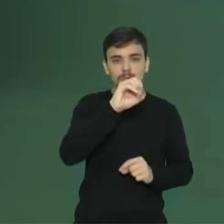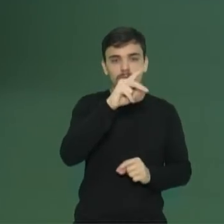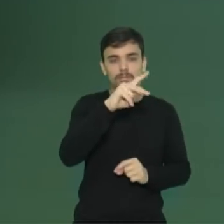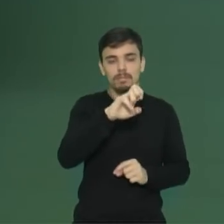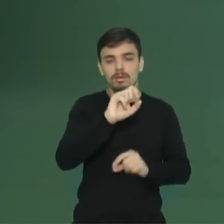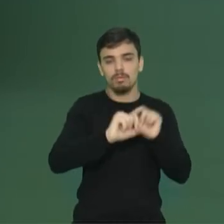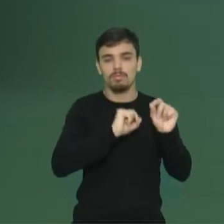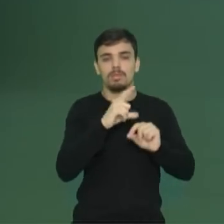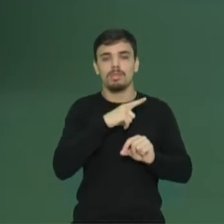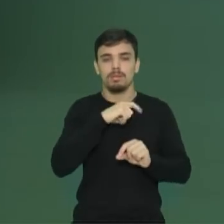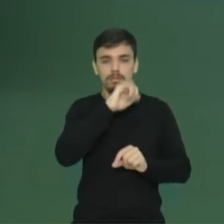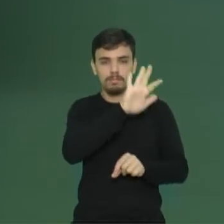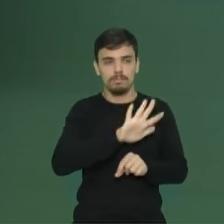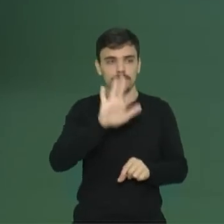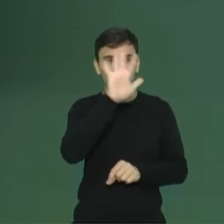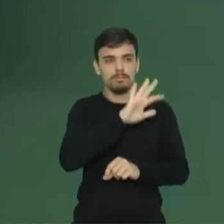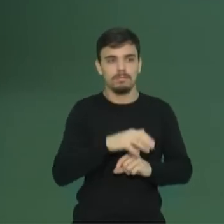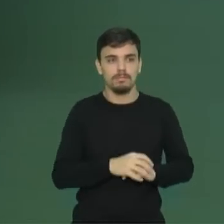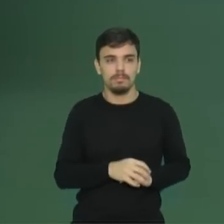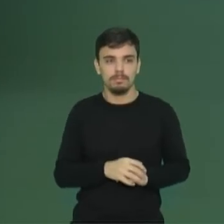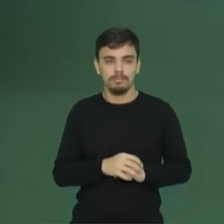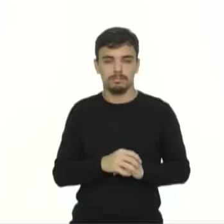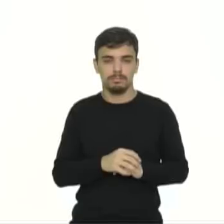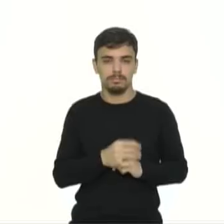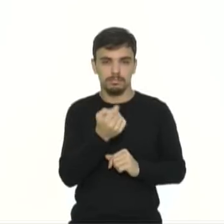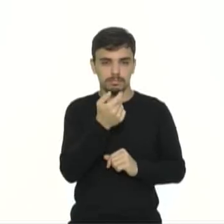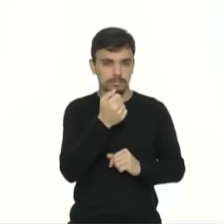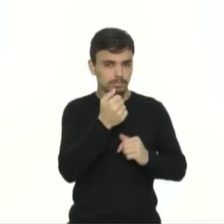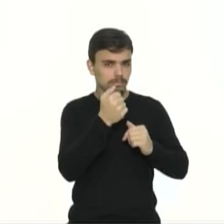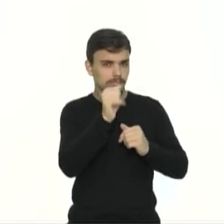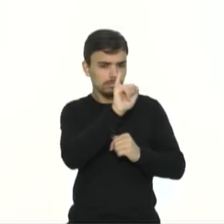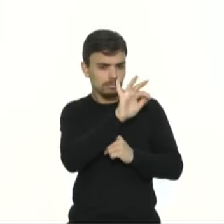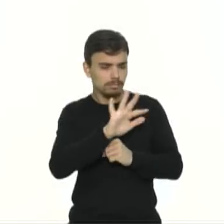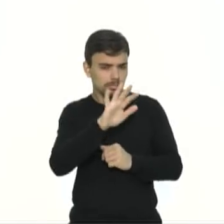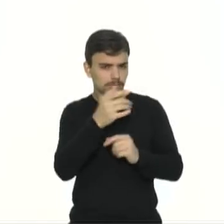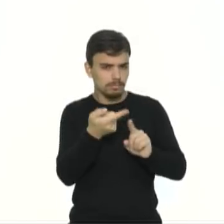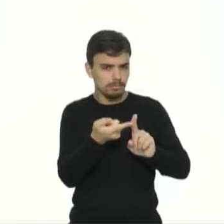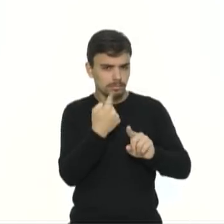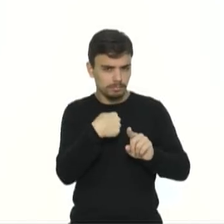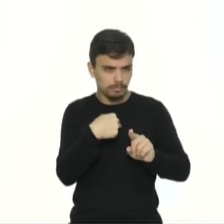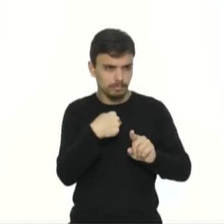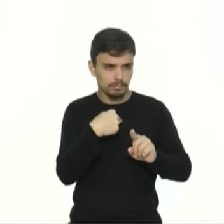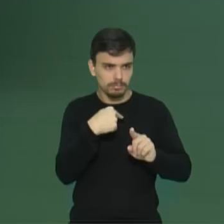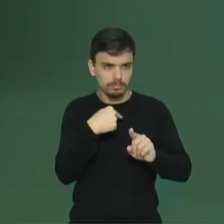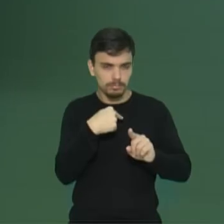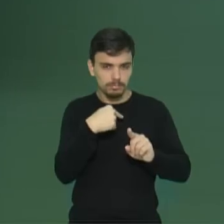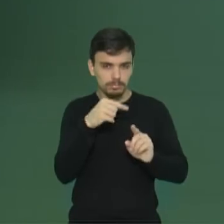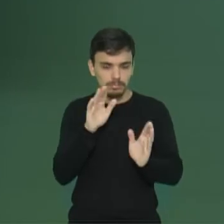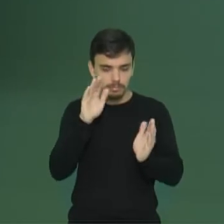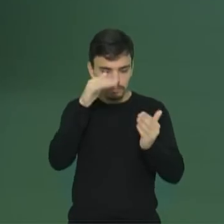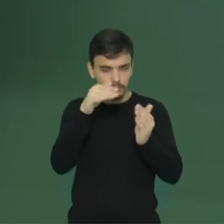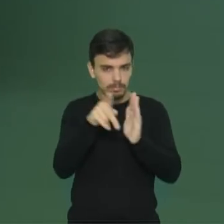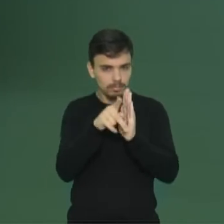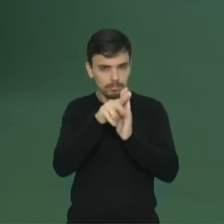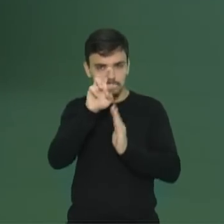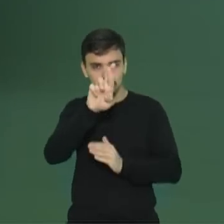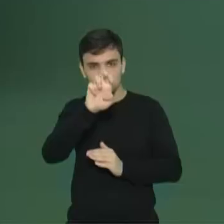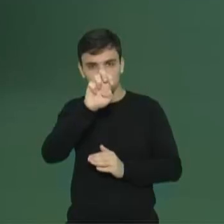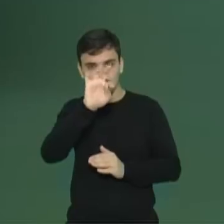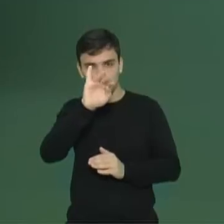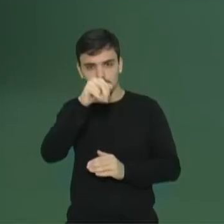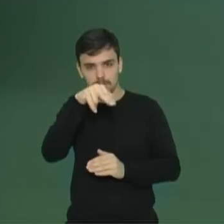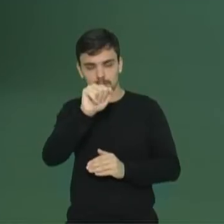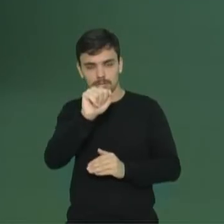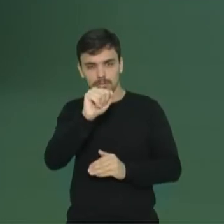ela forma a imagem um pouco antes da retina. E essa imagem precisa ser formada bem na retina. Então eu preciso de uma